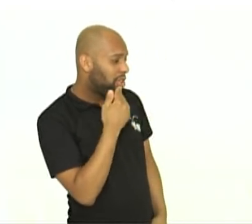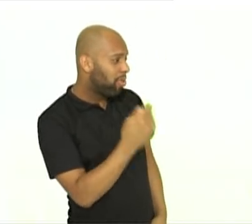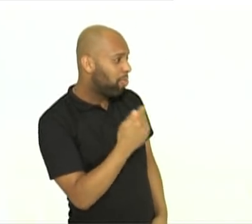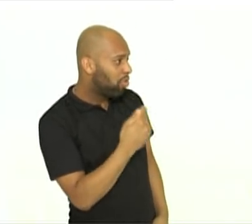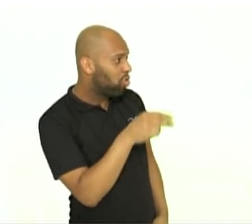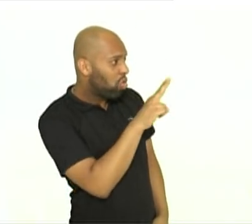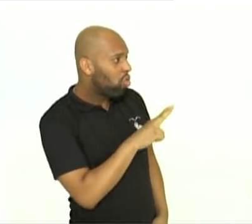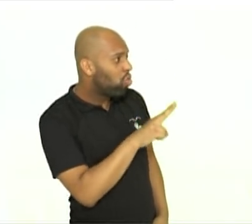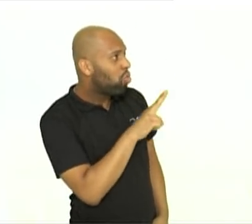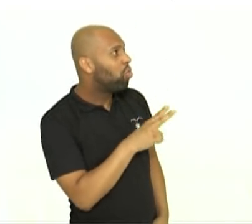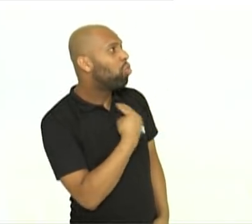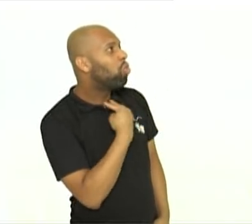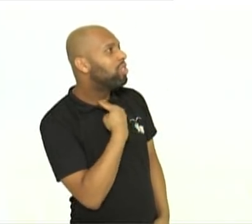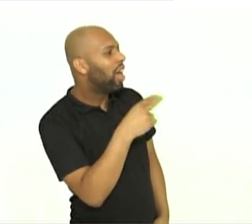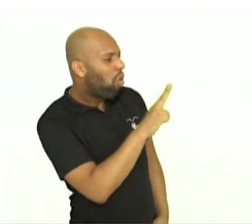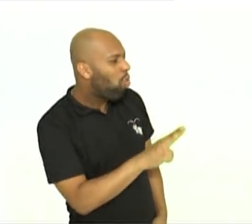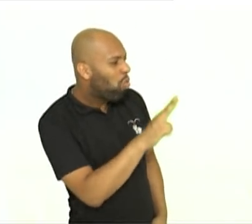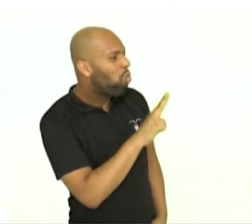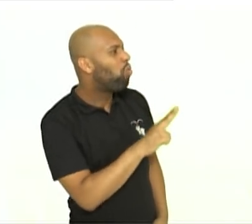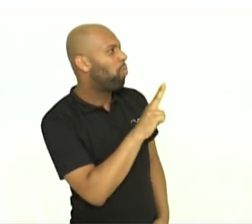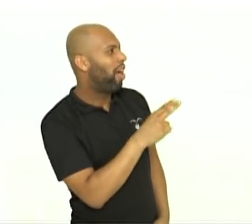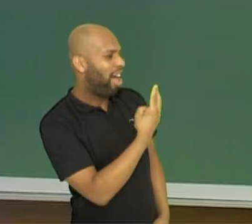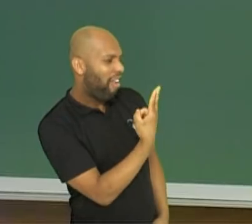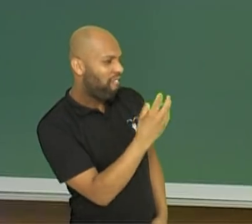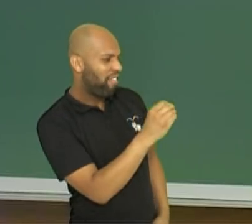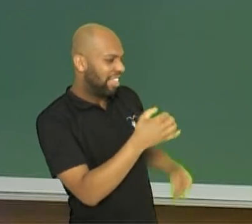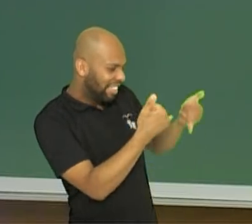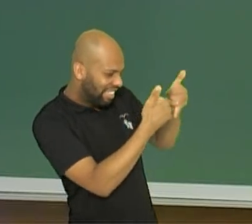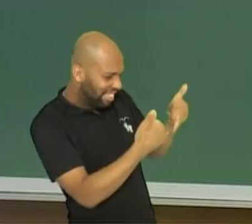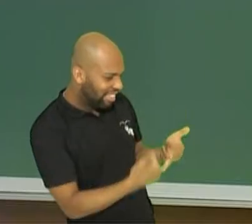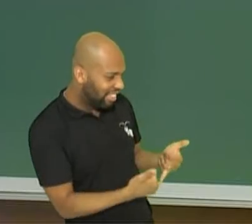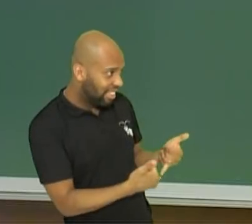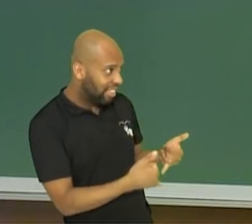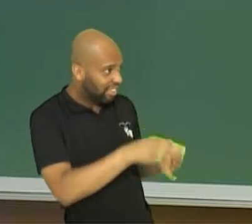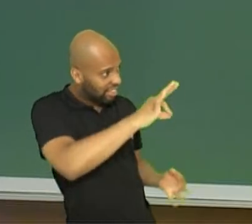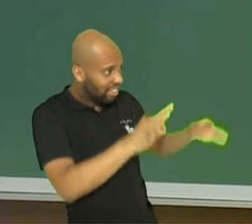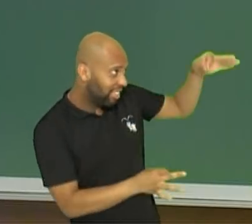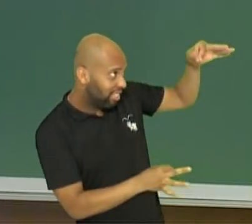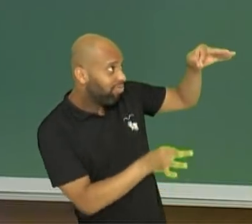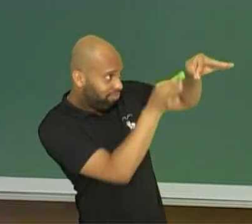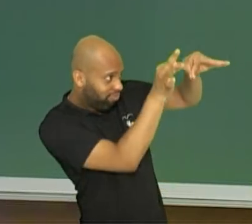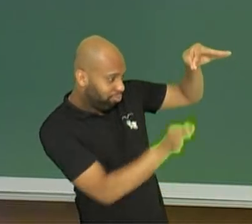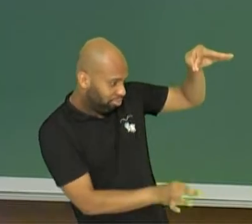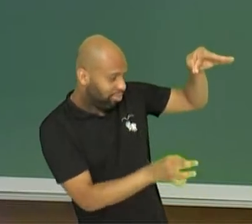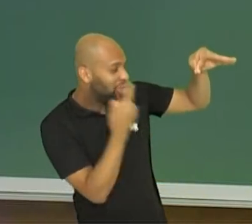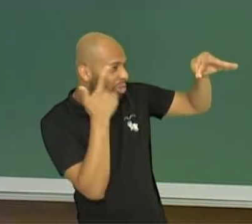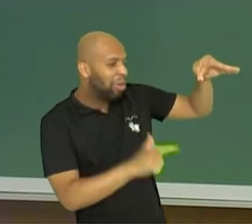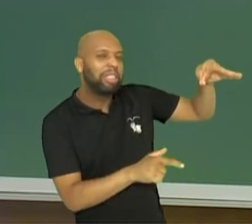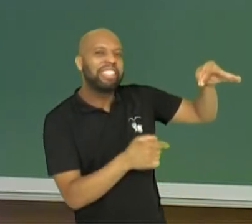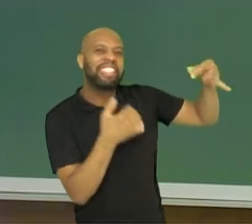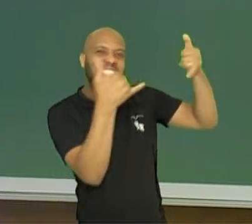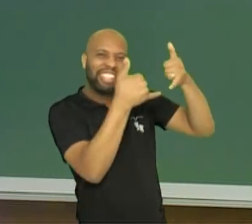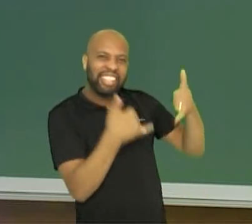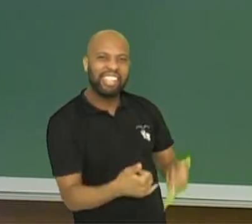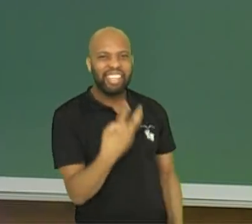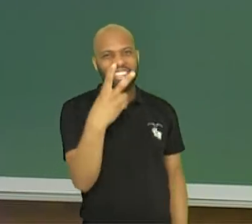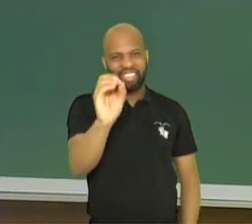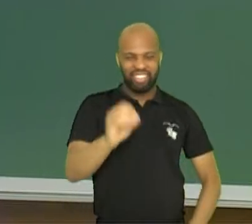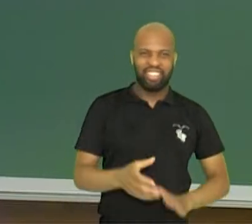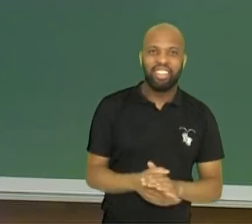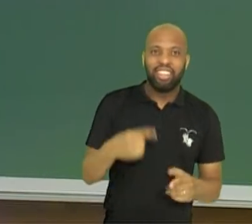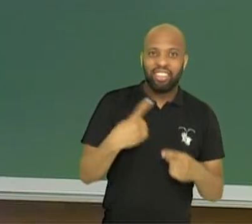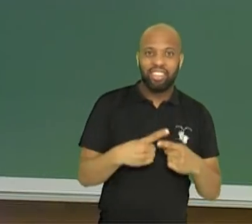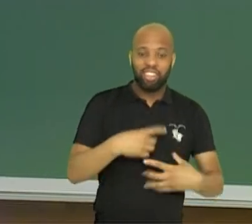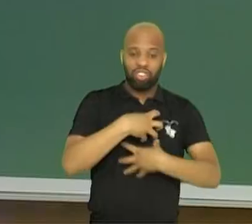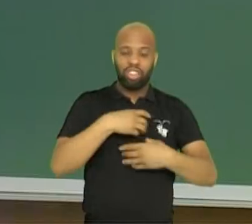linhas. Olha que interessante. Faça leitura de imagem, perceba o diálogo, né, o discurso direto ali nos quadrinhos. Ele fala